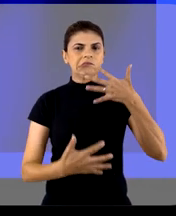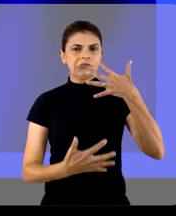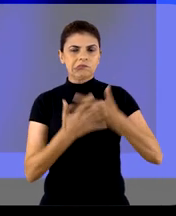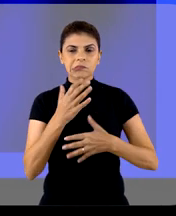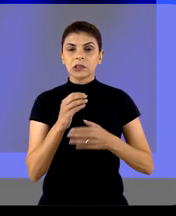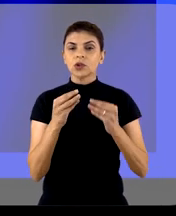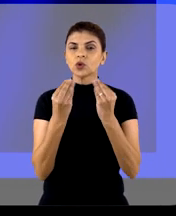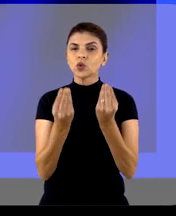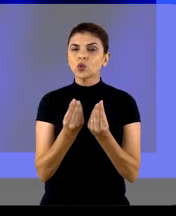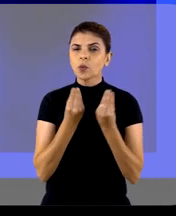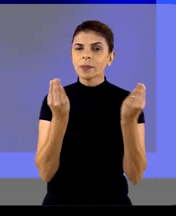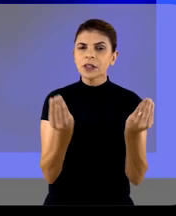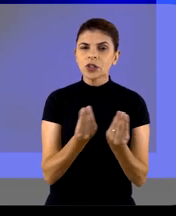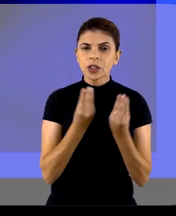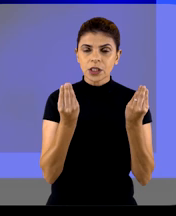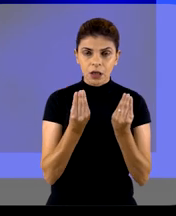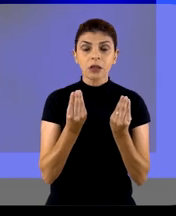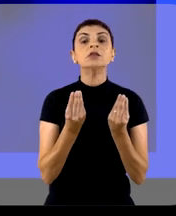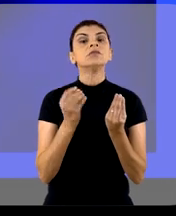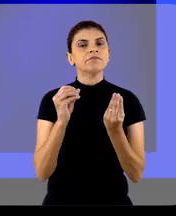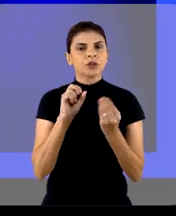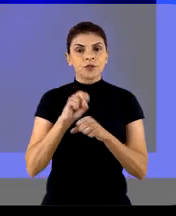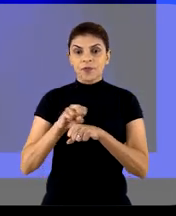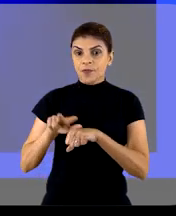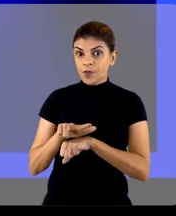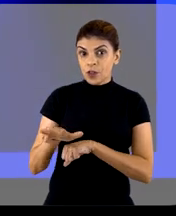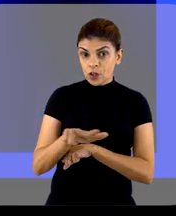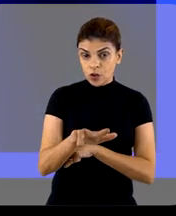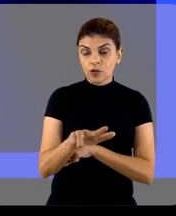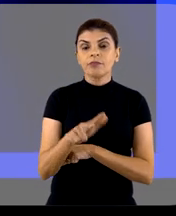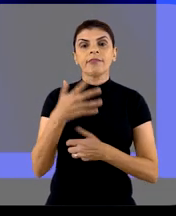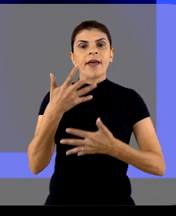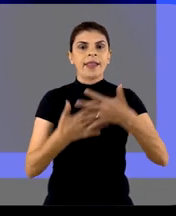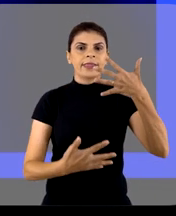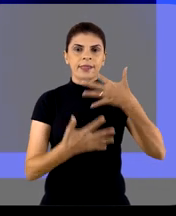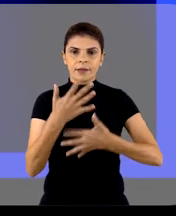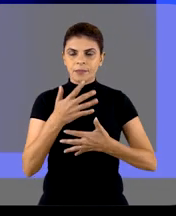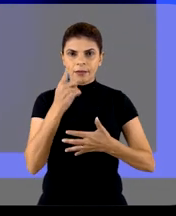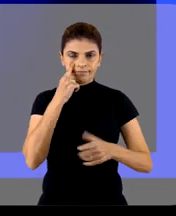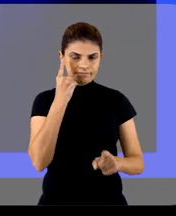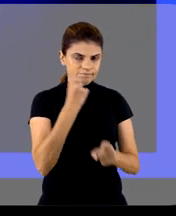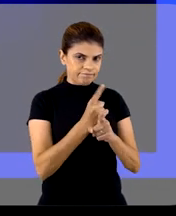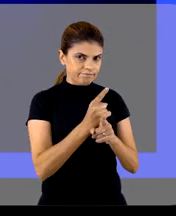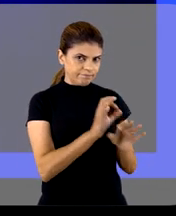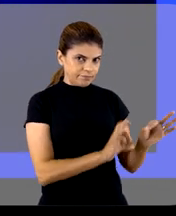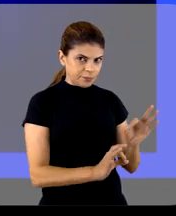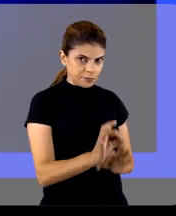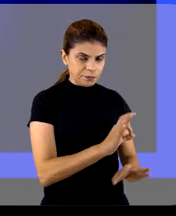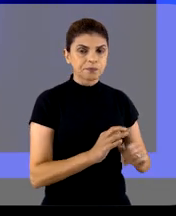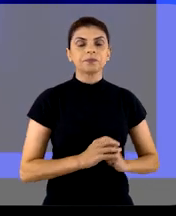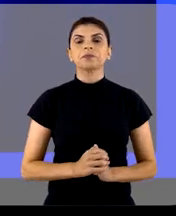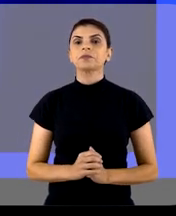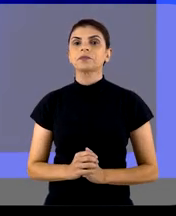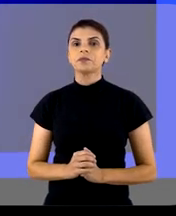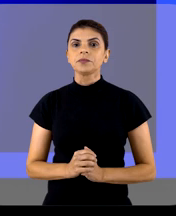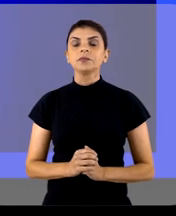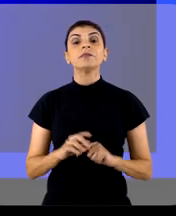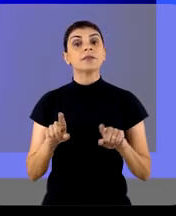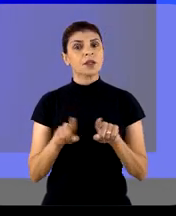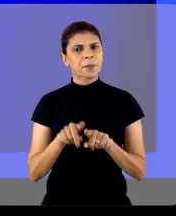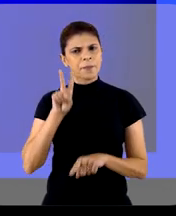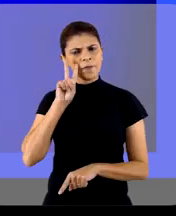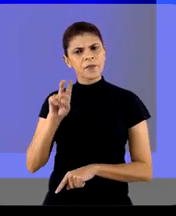podem conter substâncias que tornam alguns vírus inativos e inibem alguns ensaios moleculares.